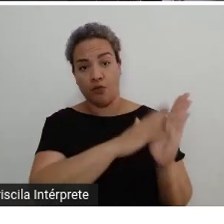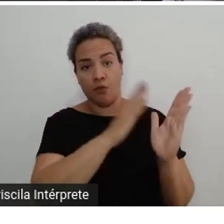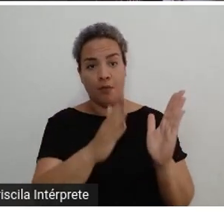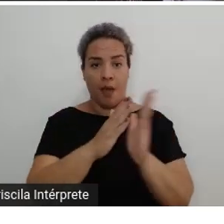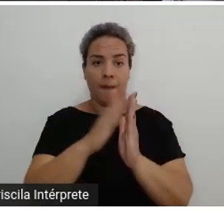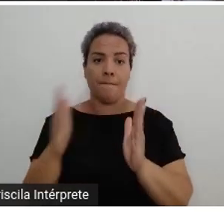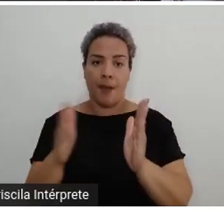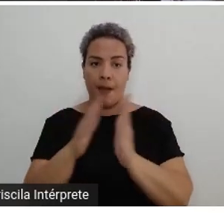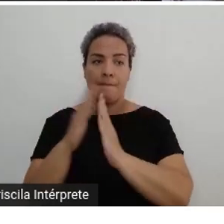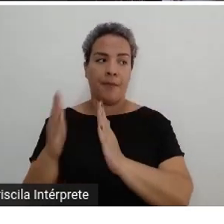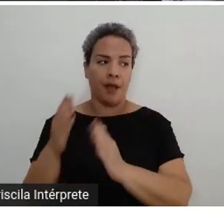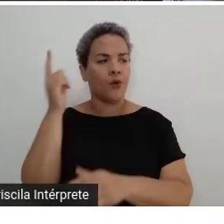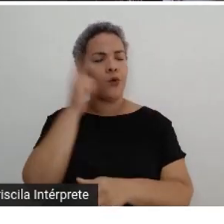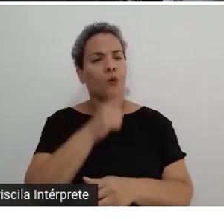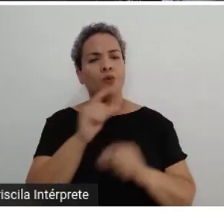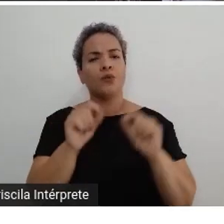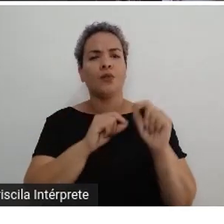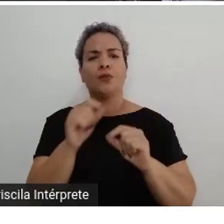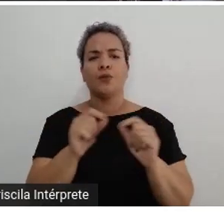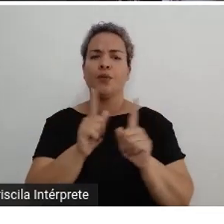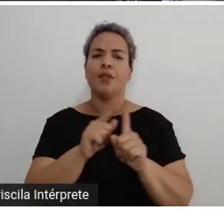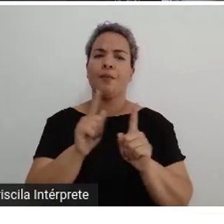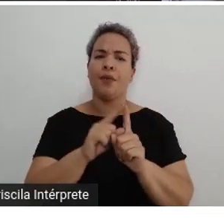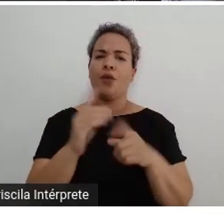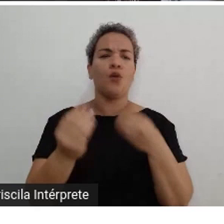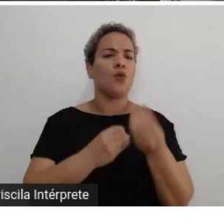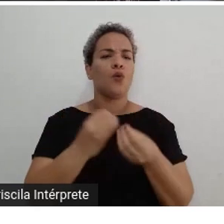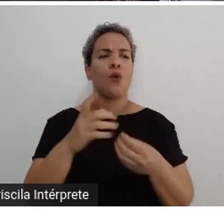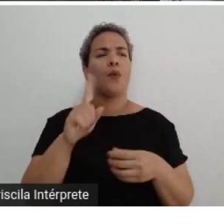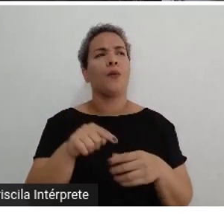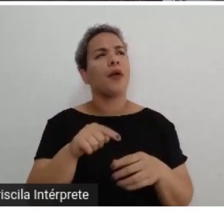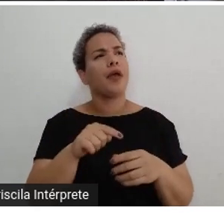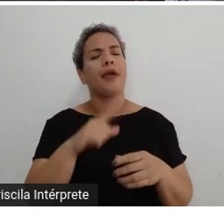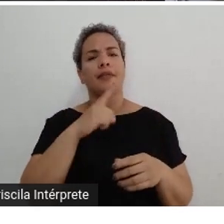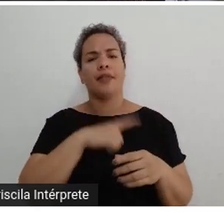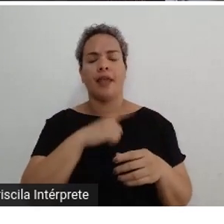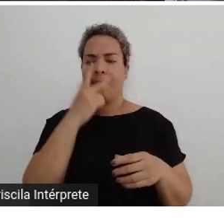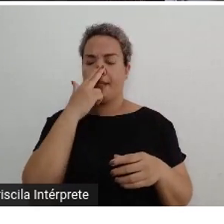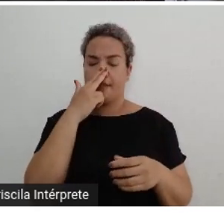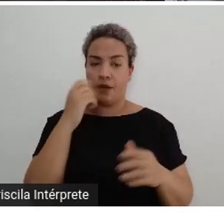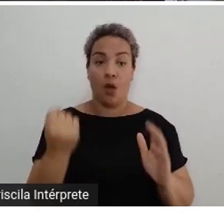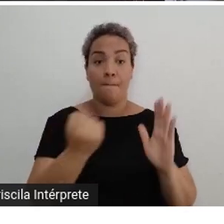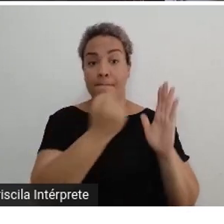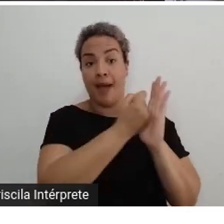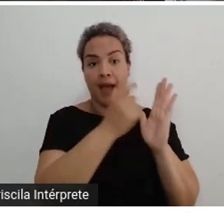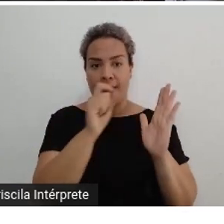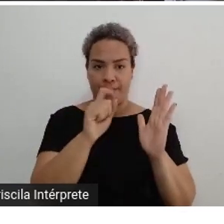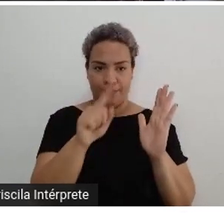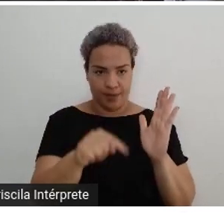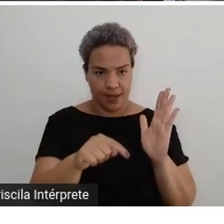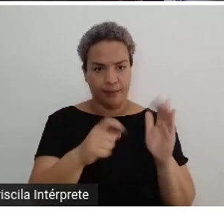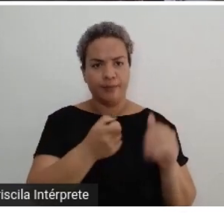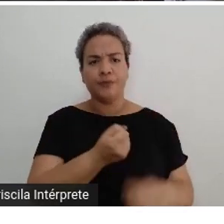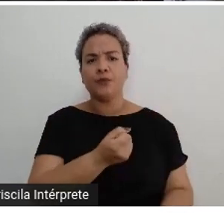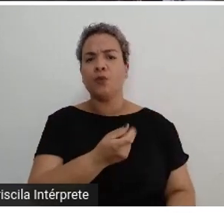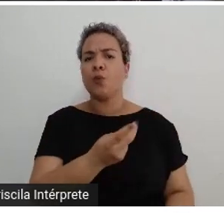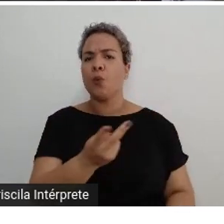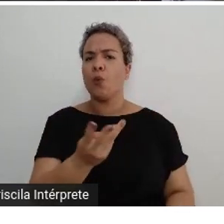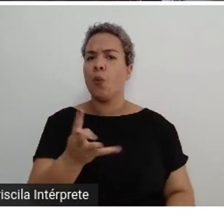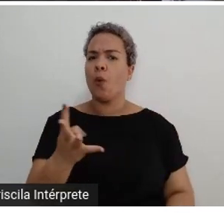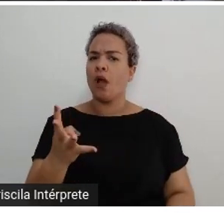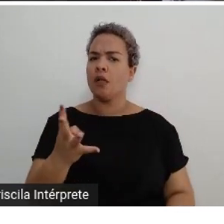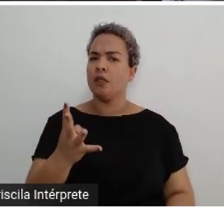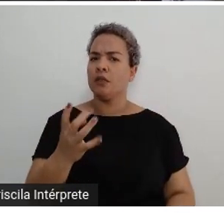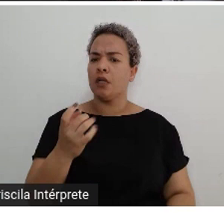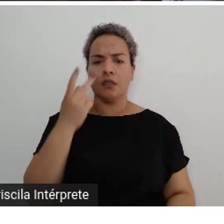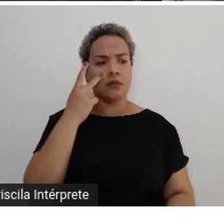gente consegue mapear através dessa carimbada, né? Quantas vezes aquele nó foi